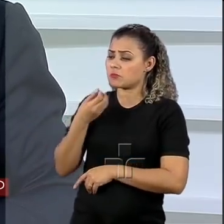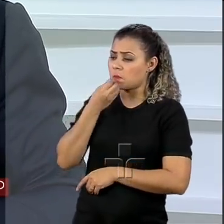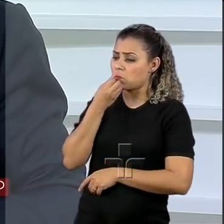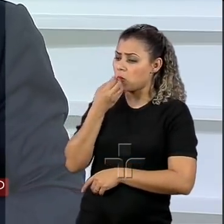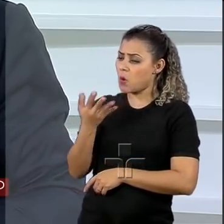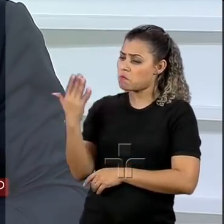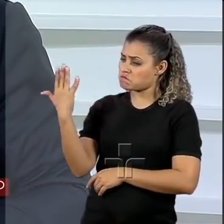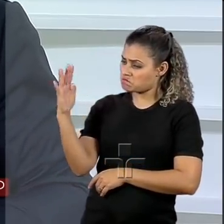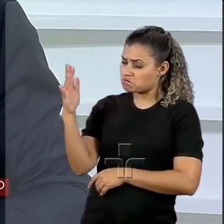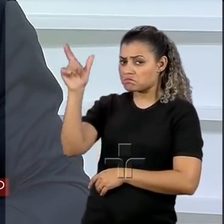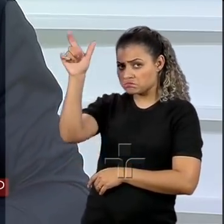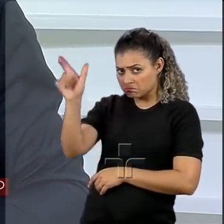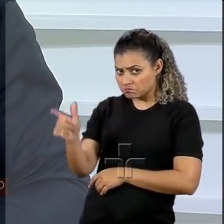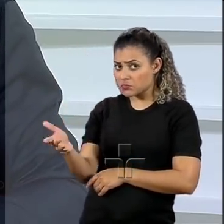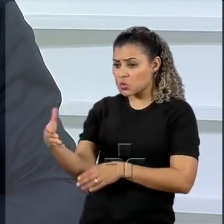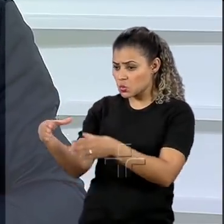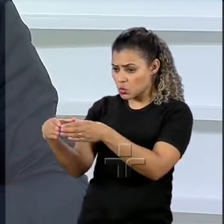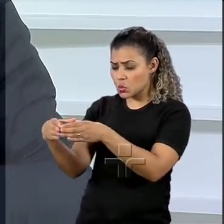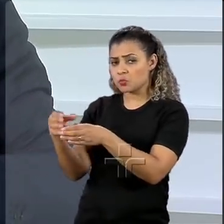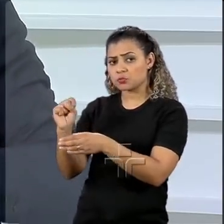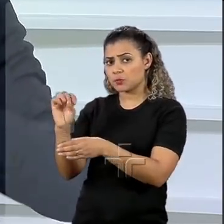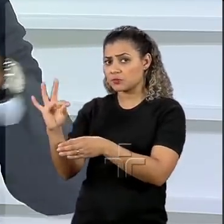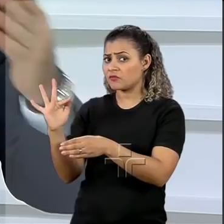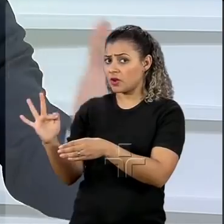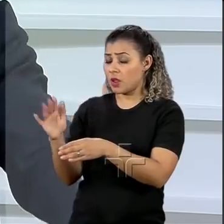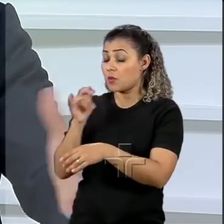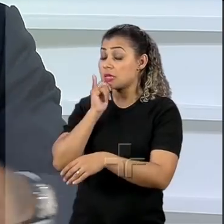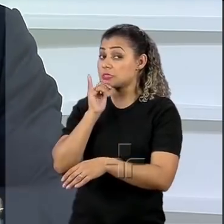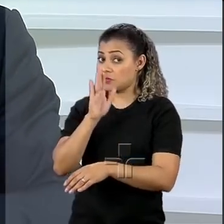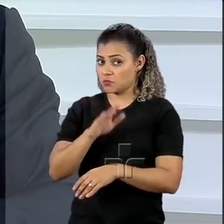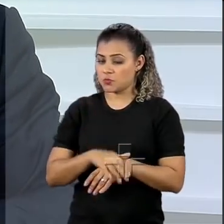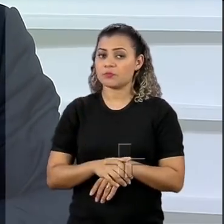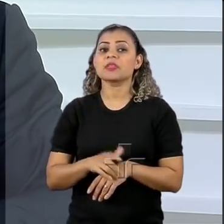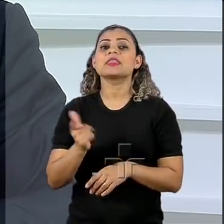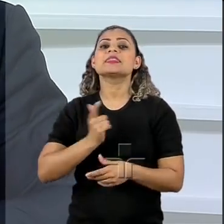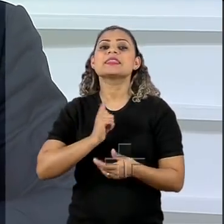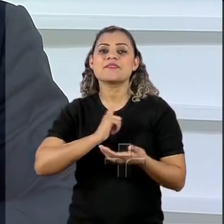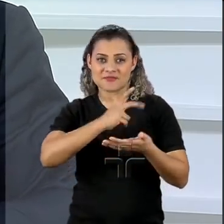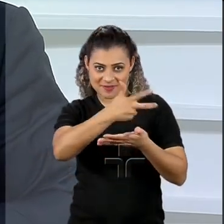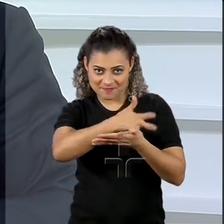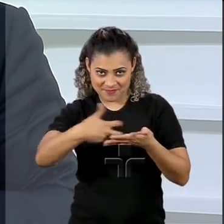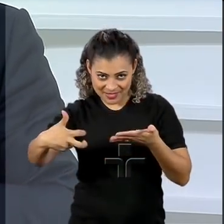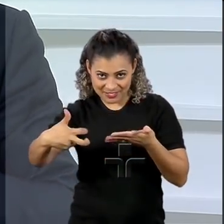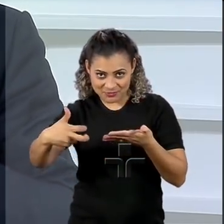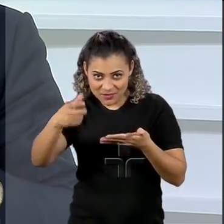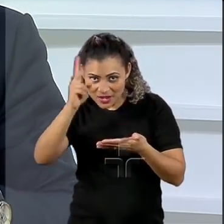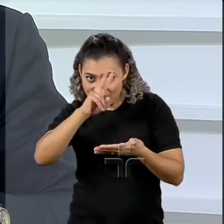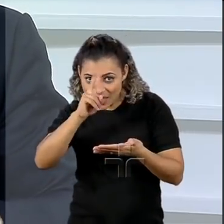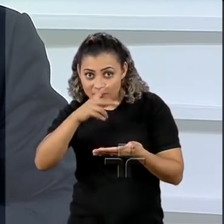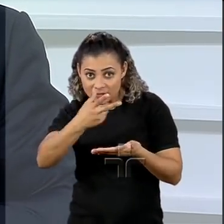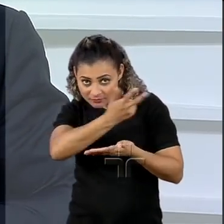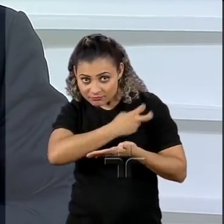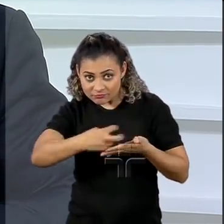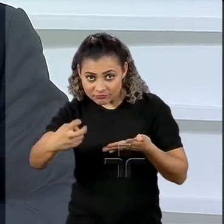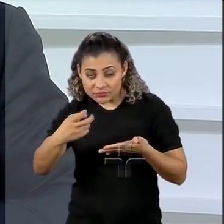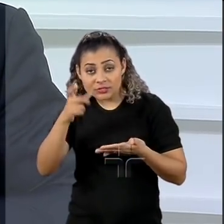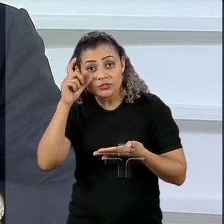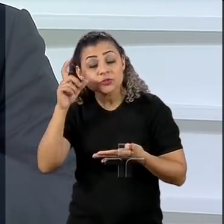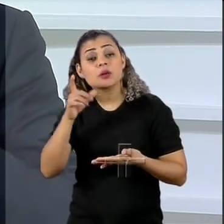Tribunal Federal cumpriu, por exemplo, durante o impeachment, um compromisso